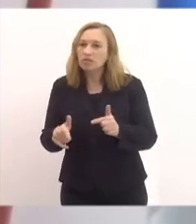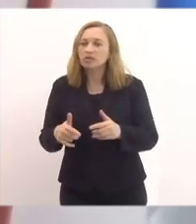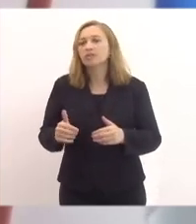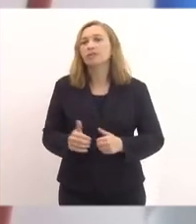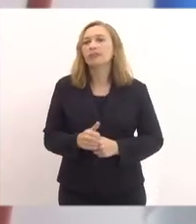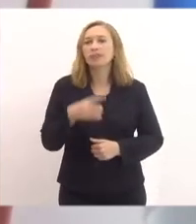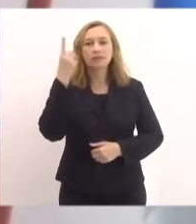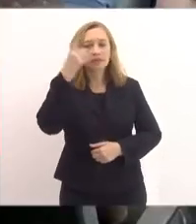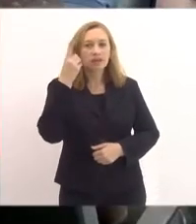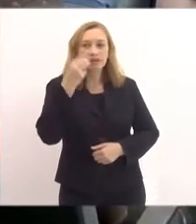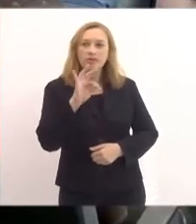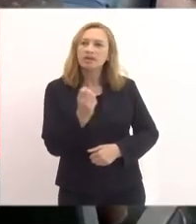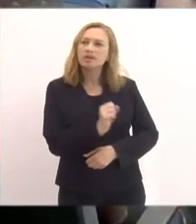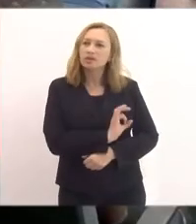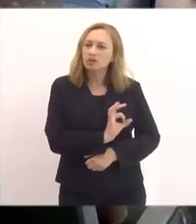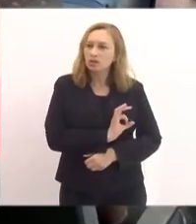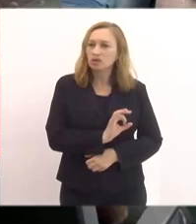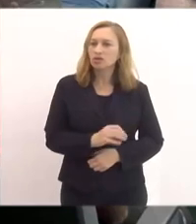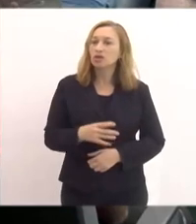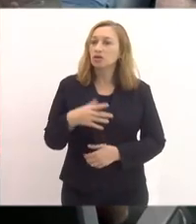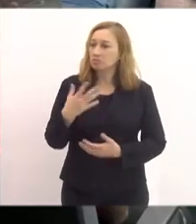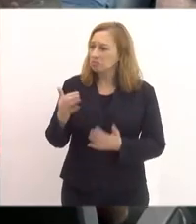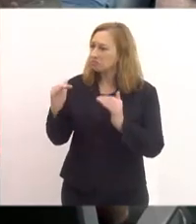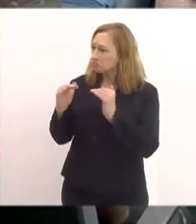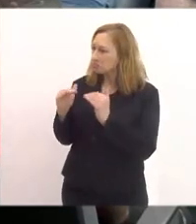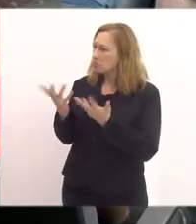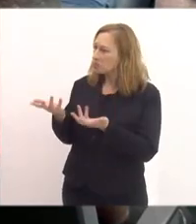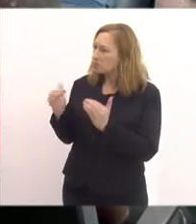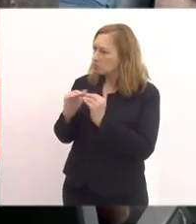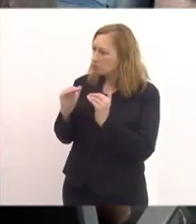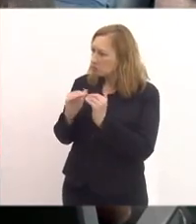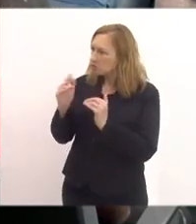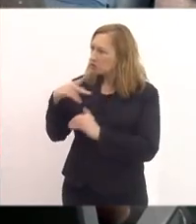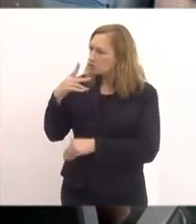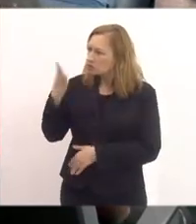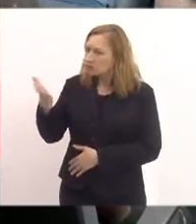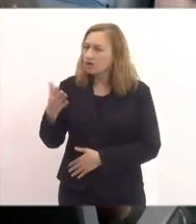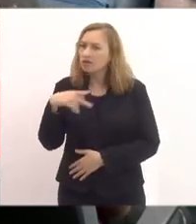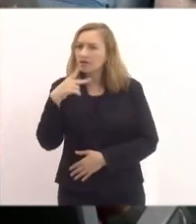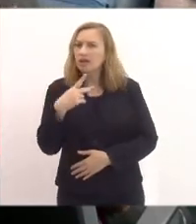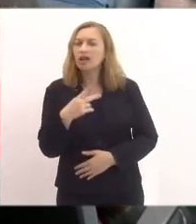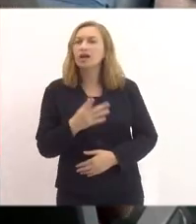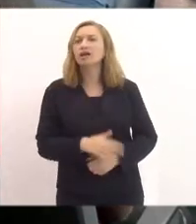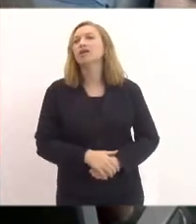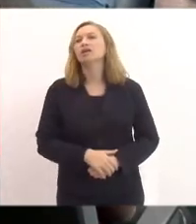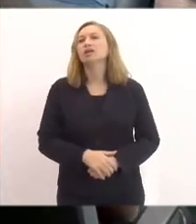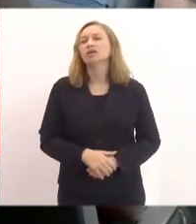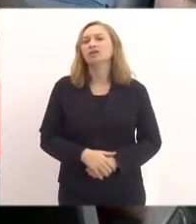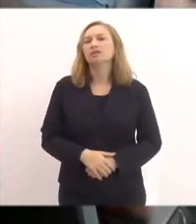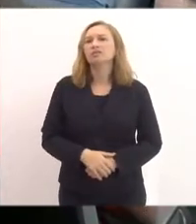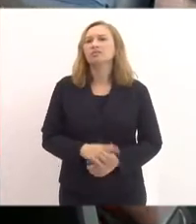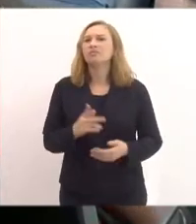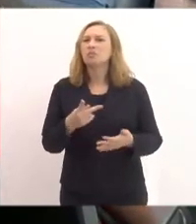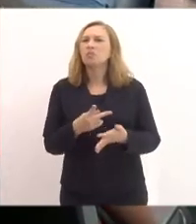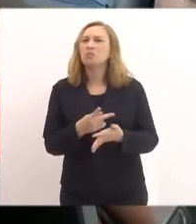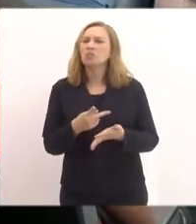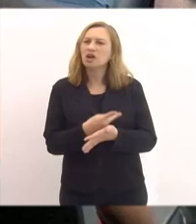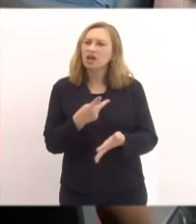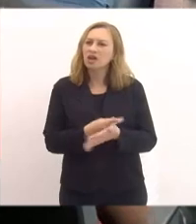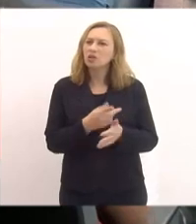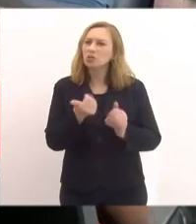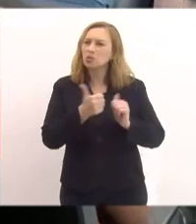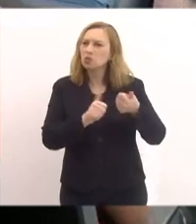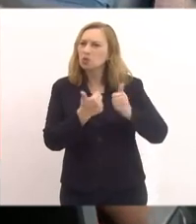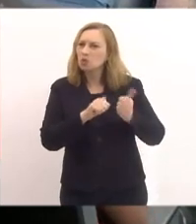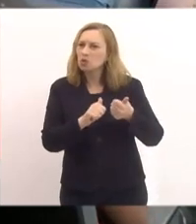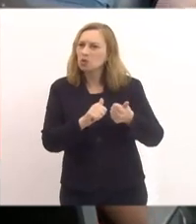Deputada Marta Rocha. Não, eu queria corroborar o seu entendimento, né, para dizer o seguinte. Acho que está havendo um erro de avaliação por